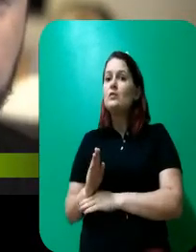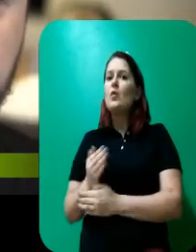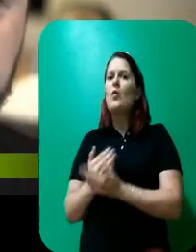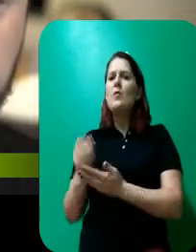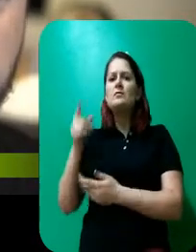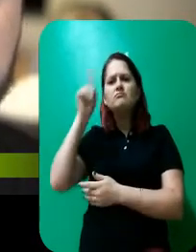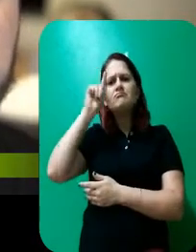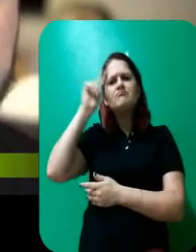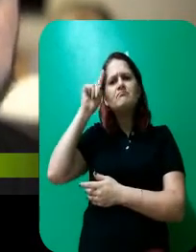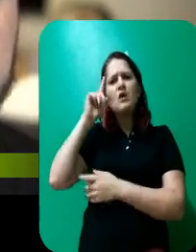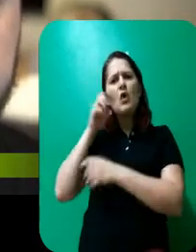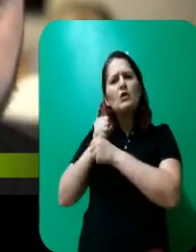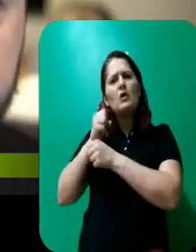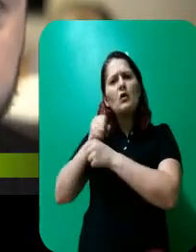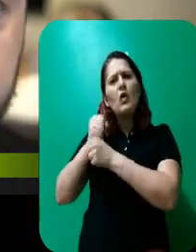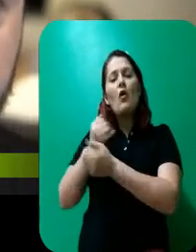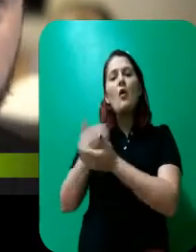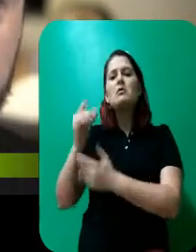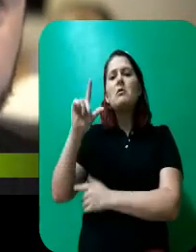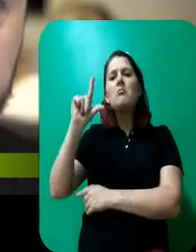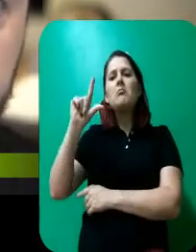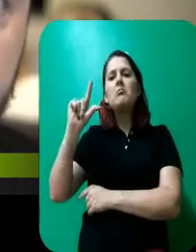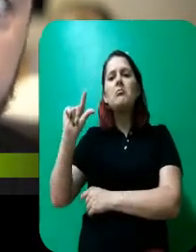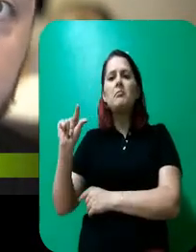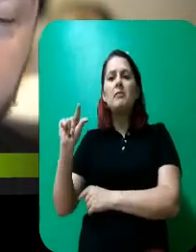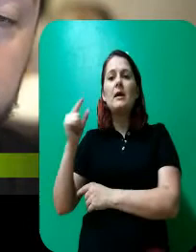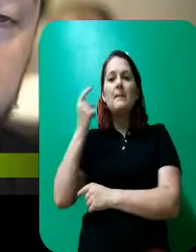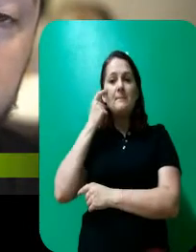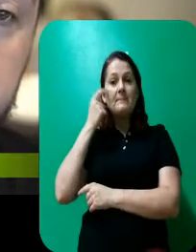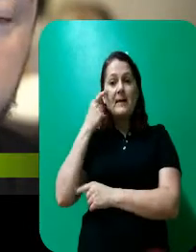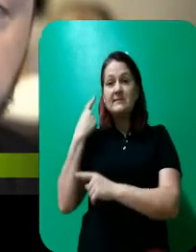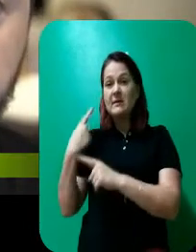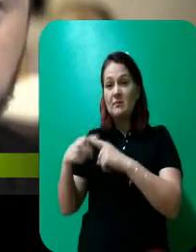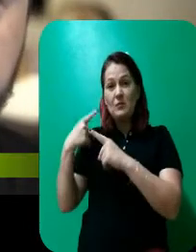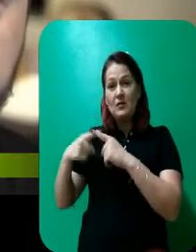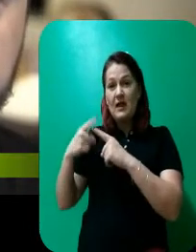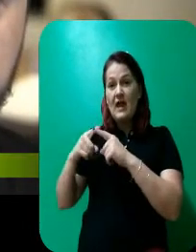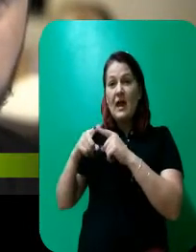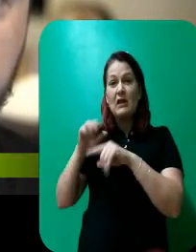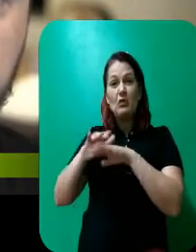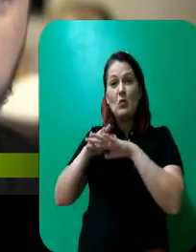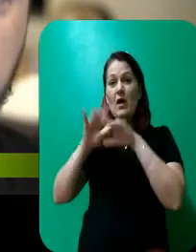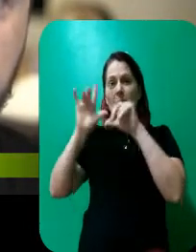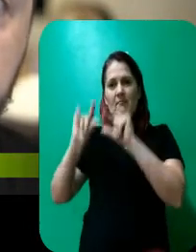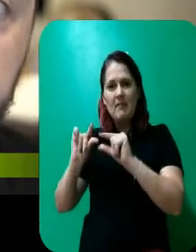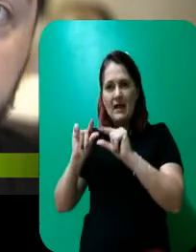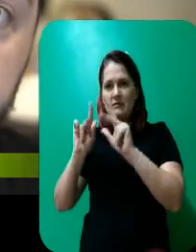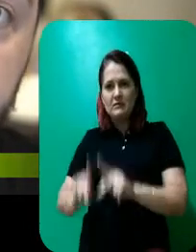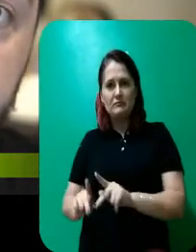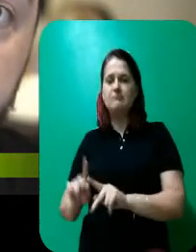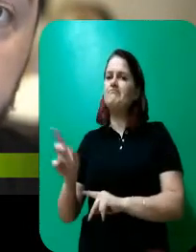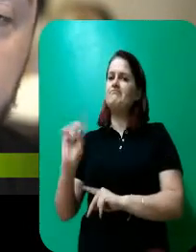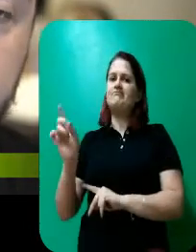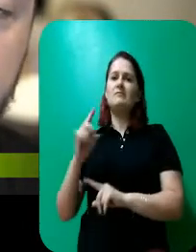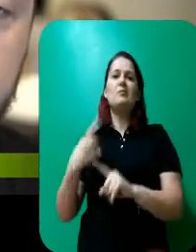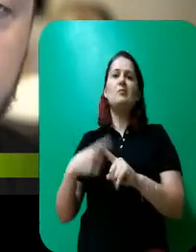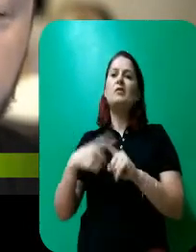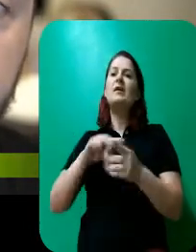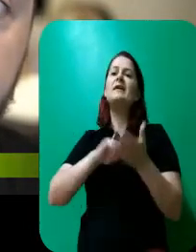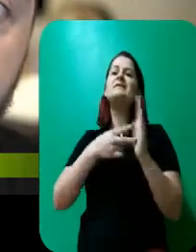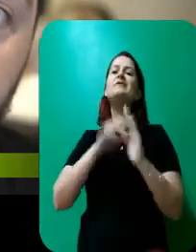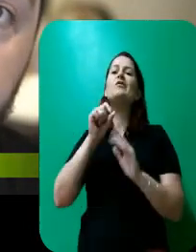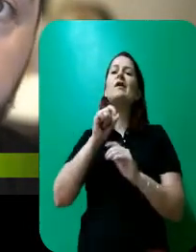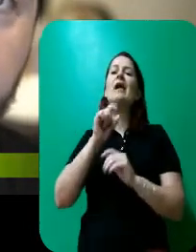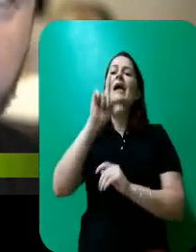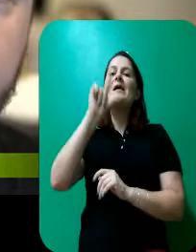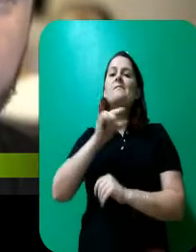ele caiu muito provavelmente não porque a gente tem menos coronavírus aqui, mas porque a gente está testando menos pessoas. Mas isso quer dizer que a gente